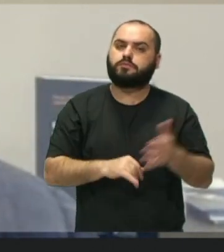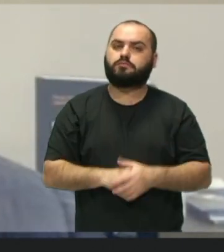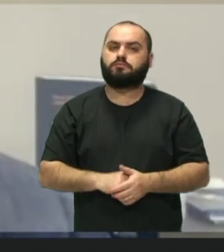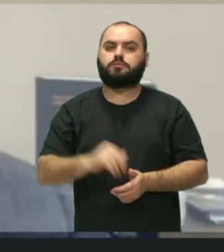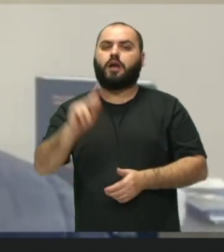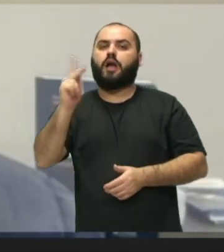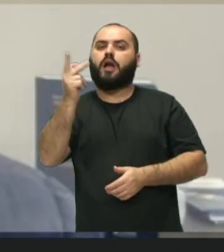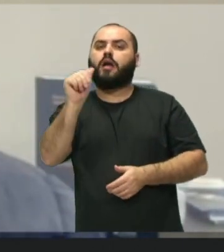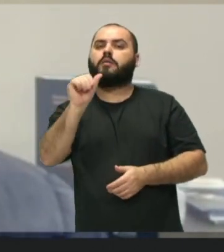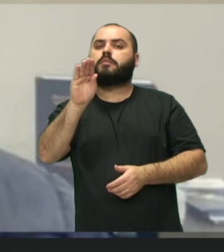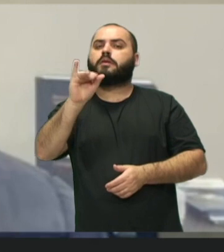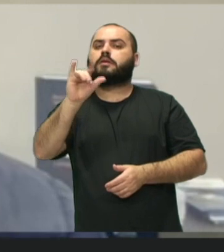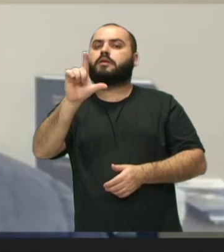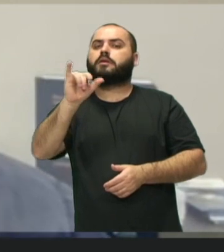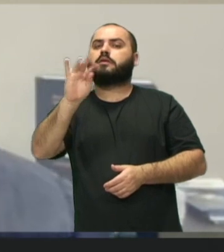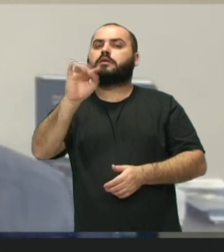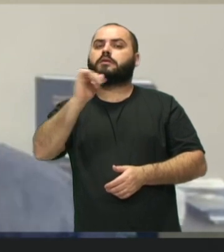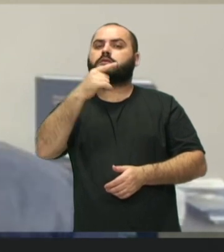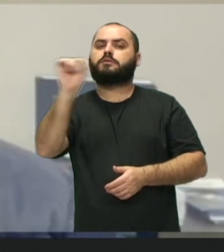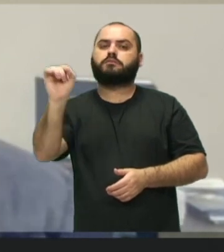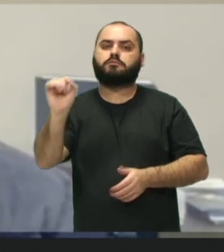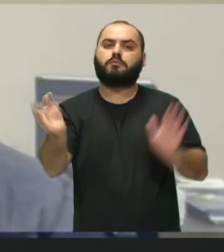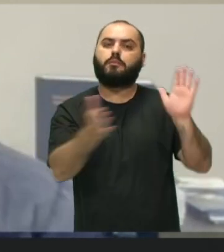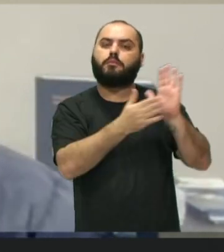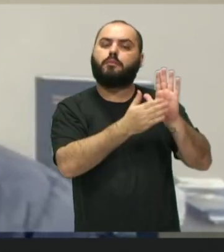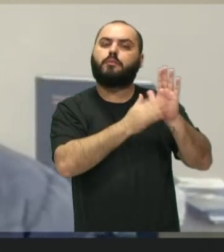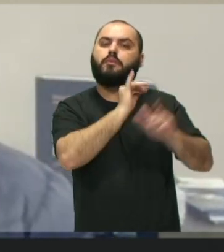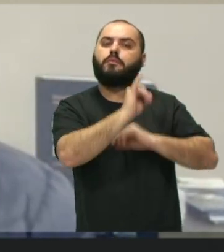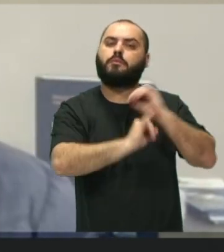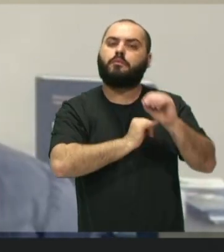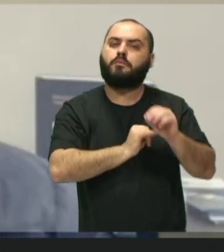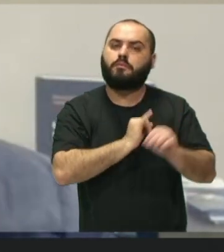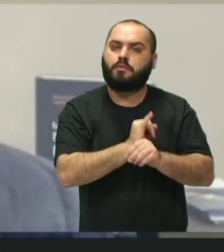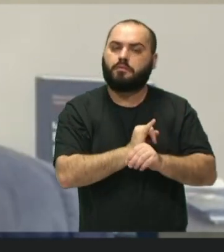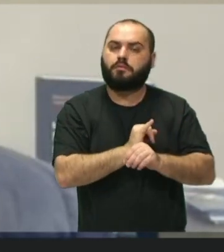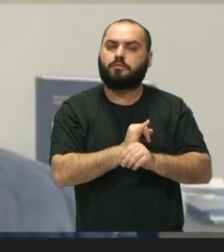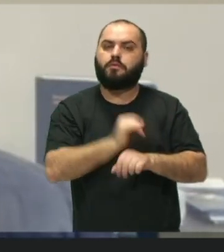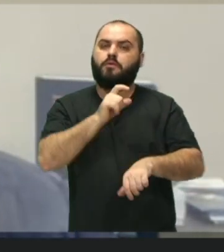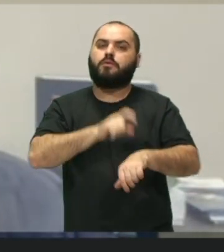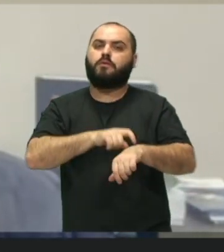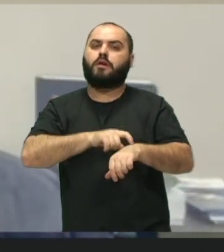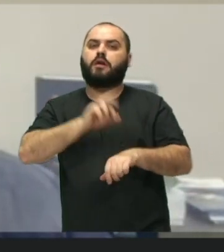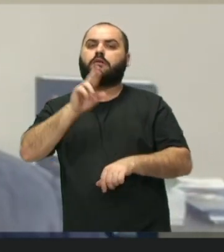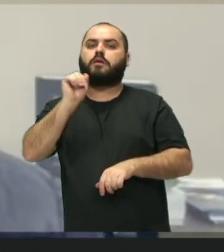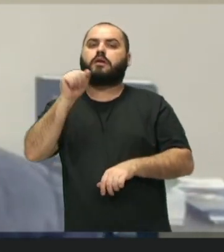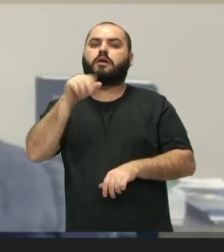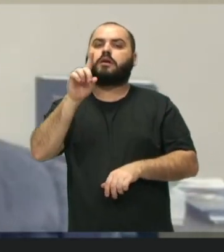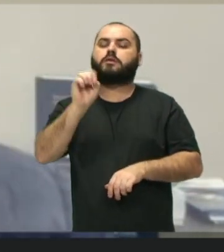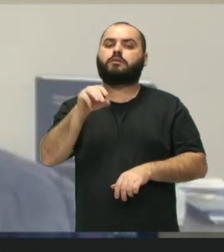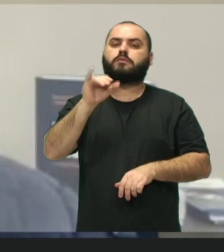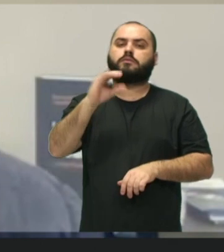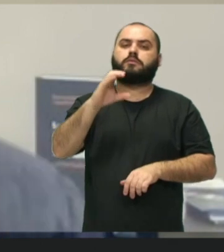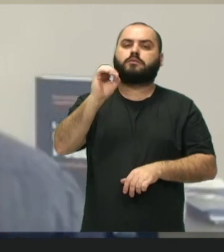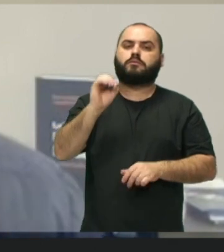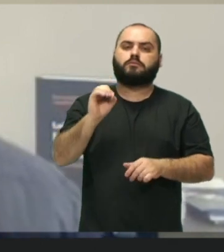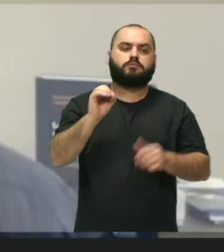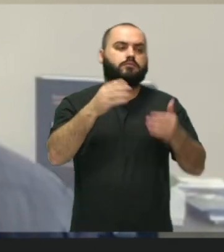habilitação? Né? O que é uma proposta online? O que é um horário randômico? Né? O que é um modo